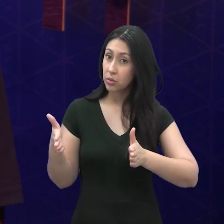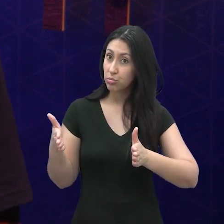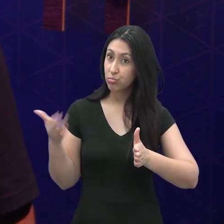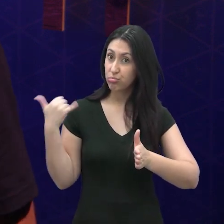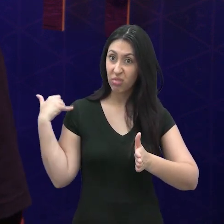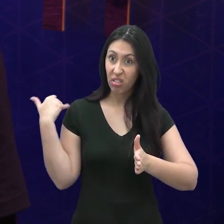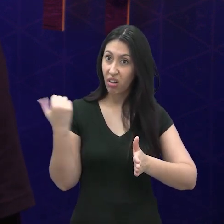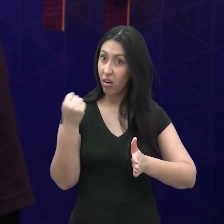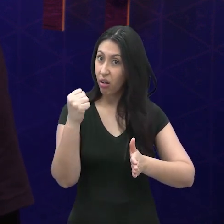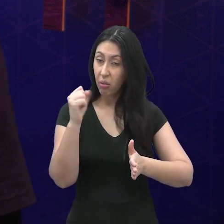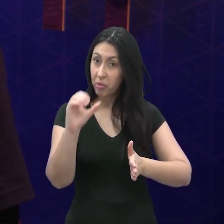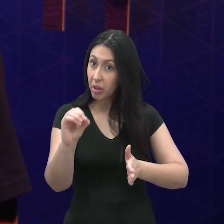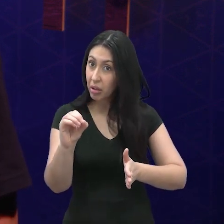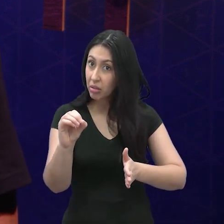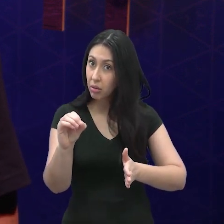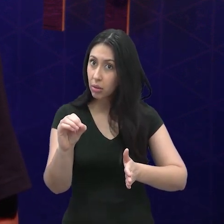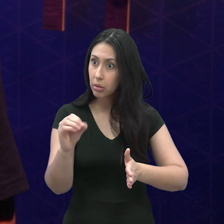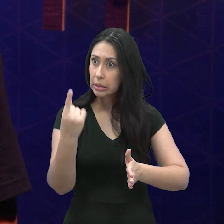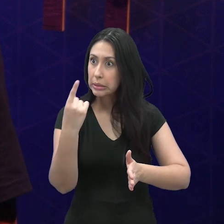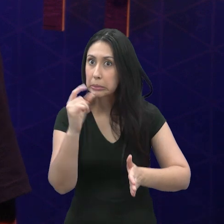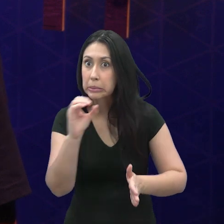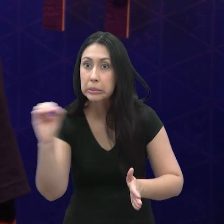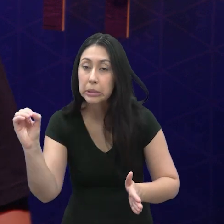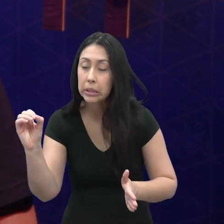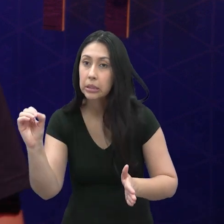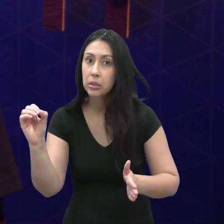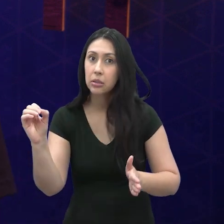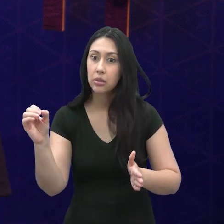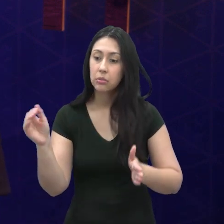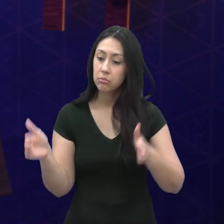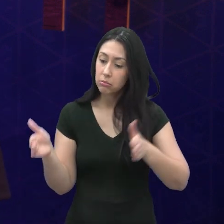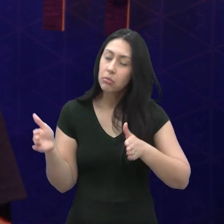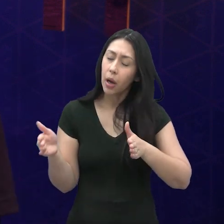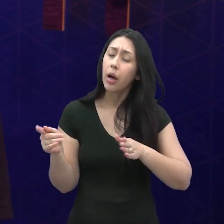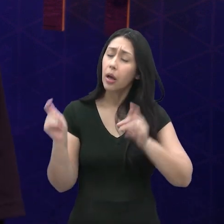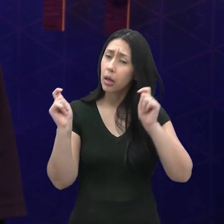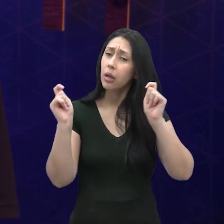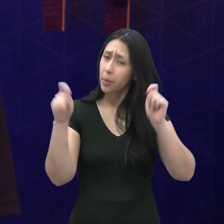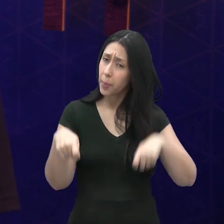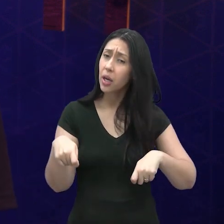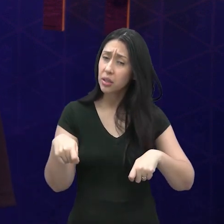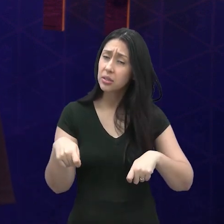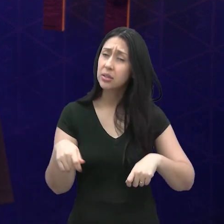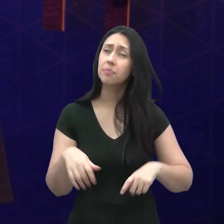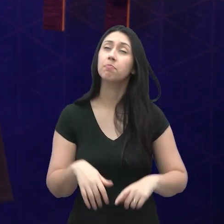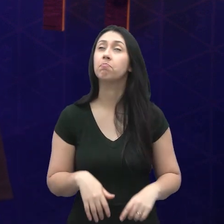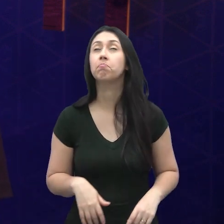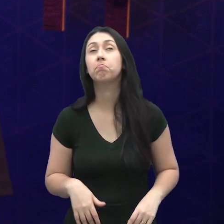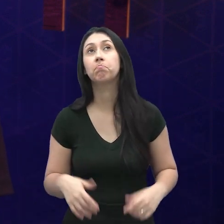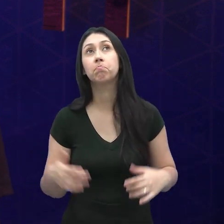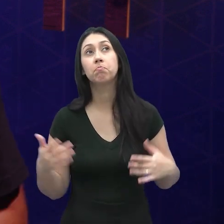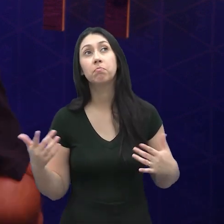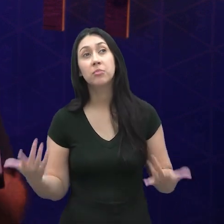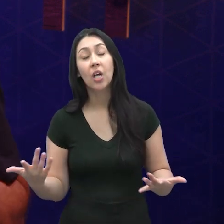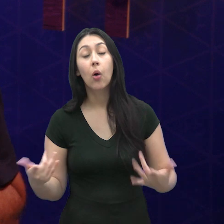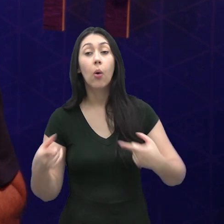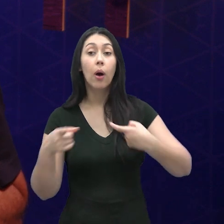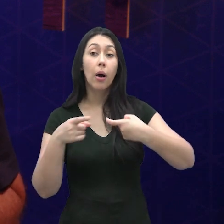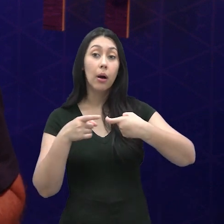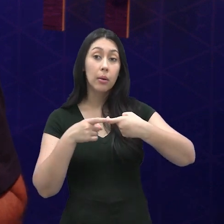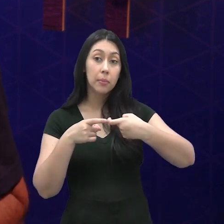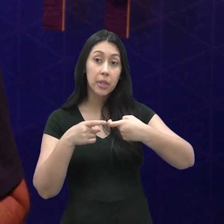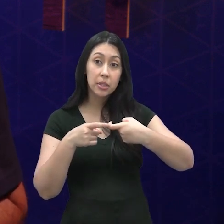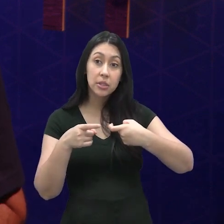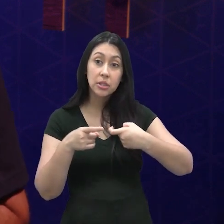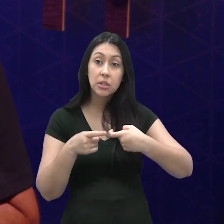até 80, 90, 100 anos, né? Não é tão difícil de encontrar as pessoas assim. E aí a medicina,